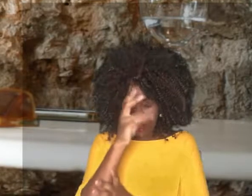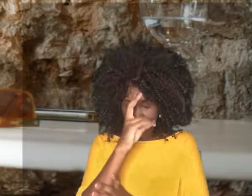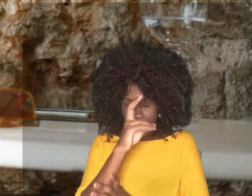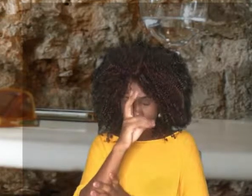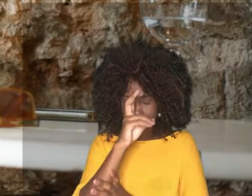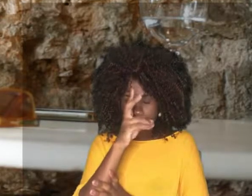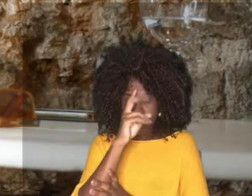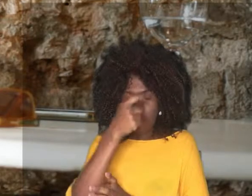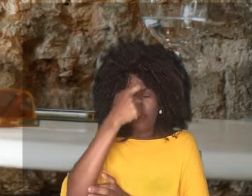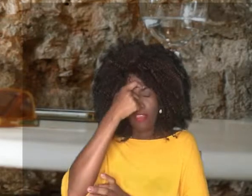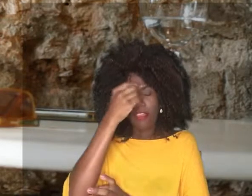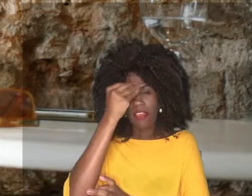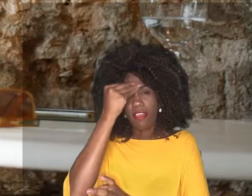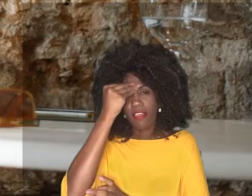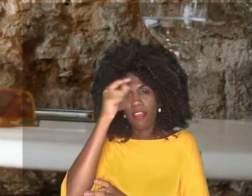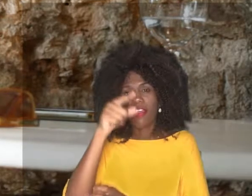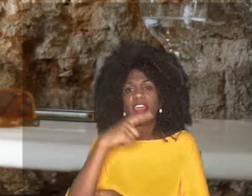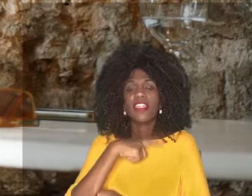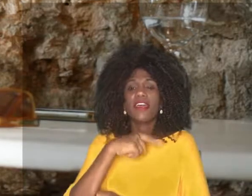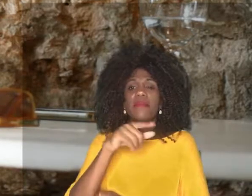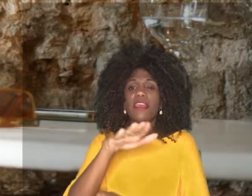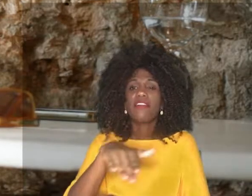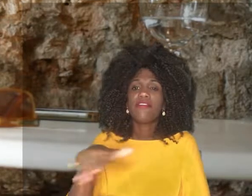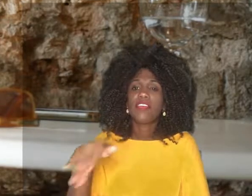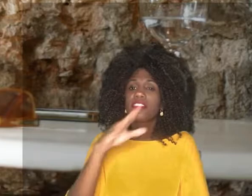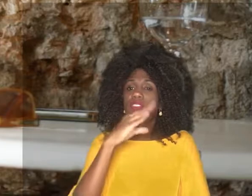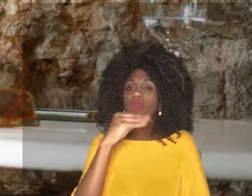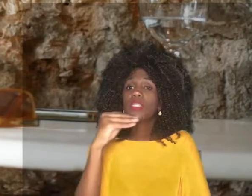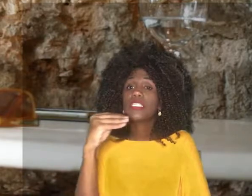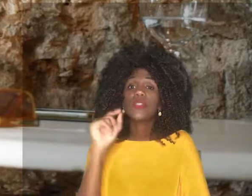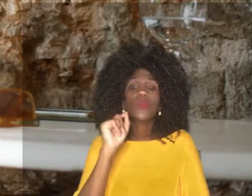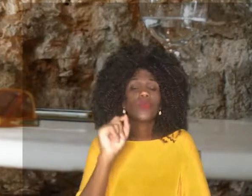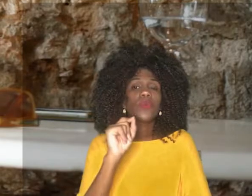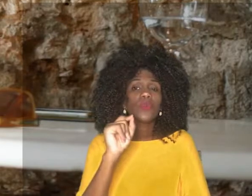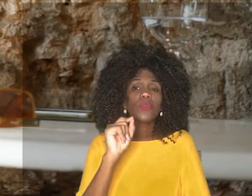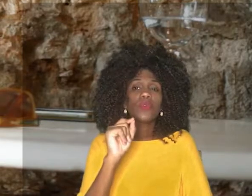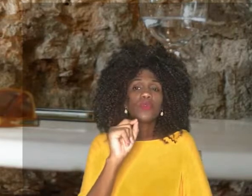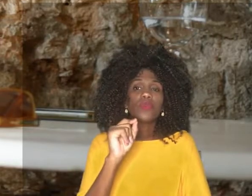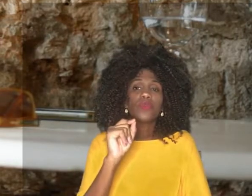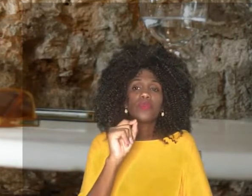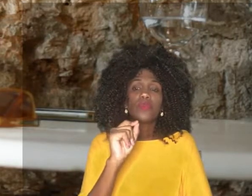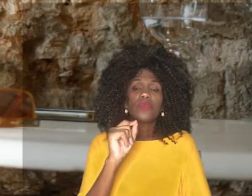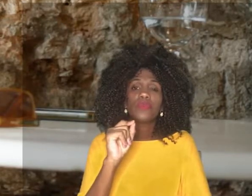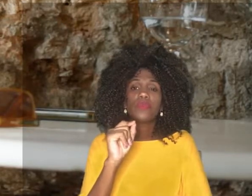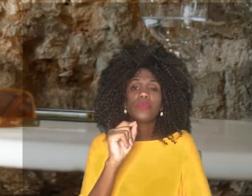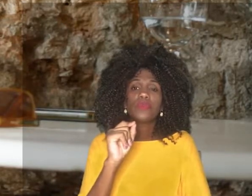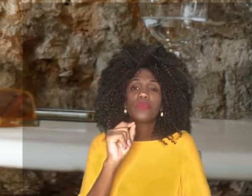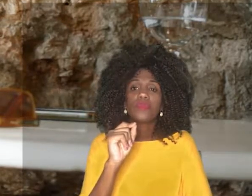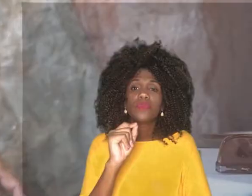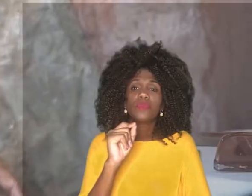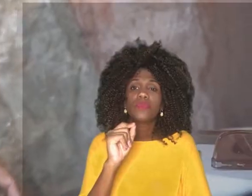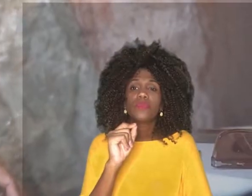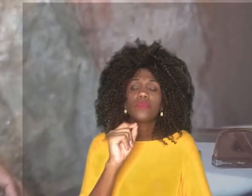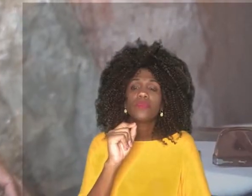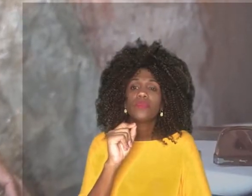minha infância, na minha adolescência, que era o fio,